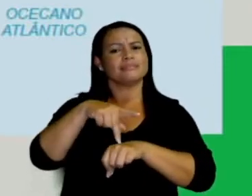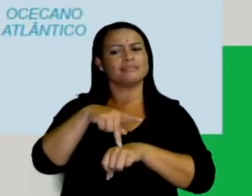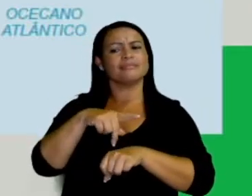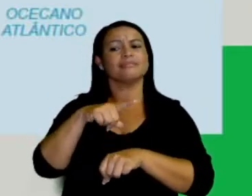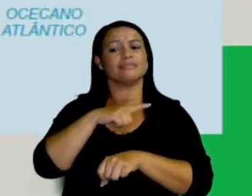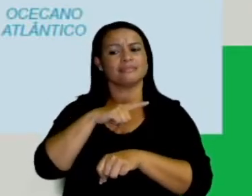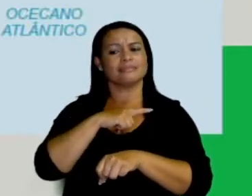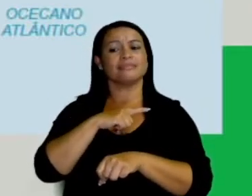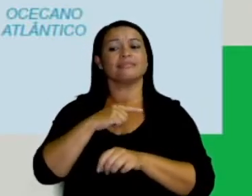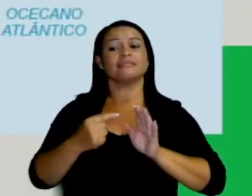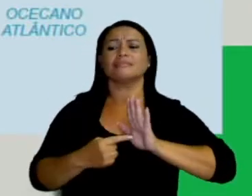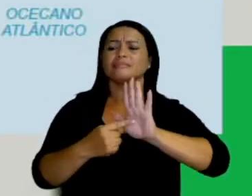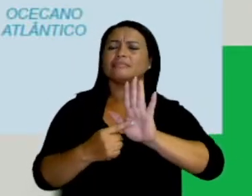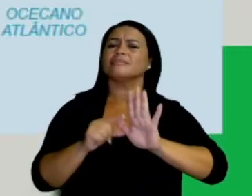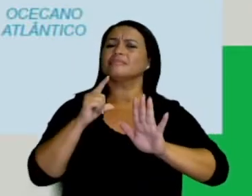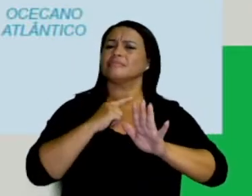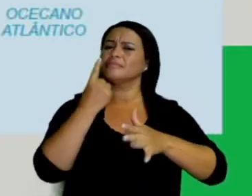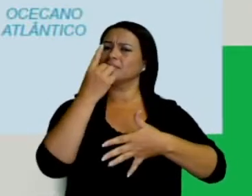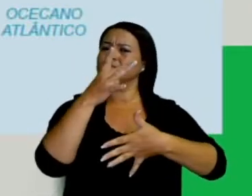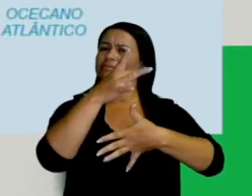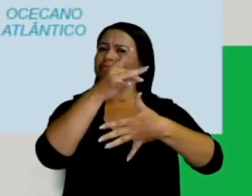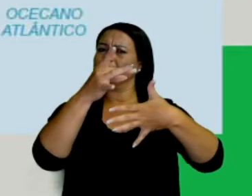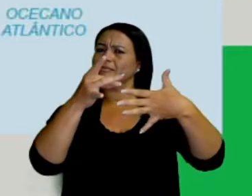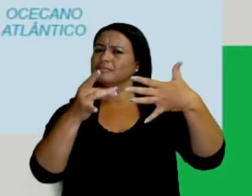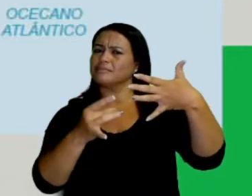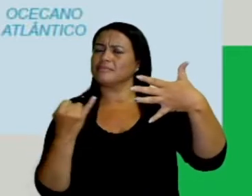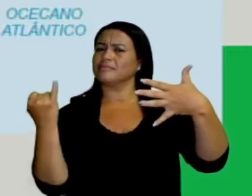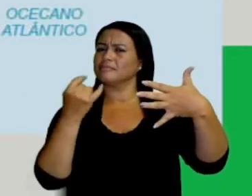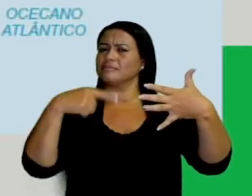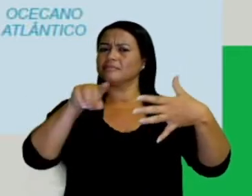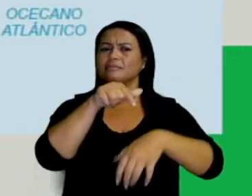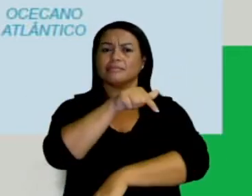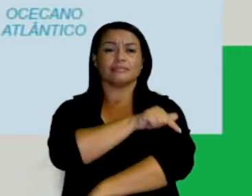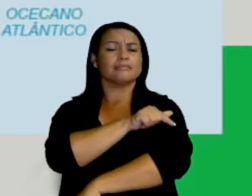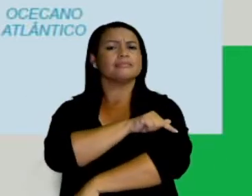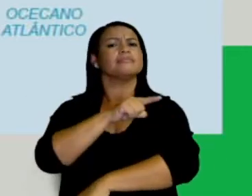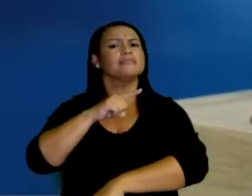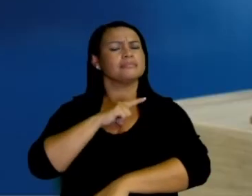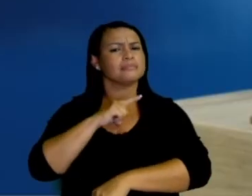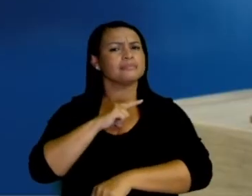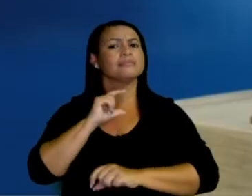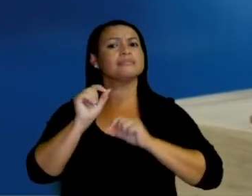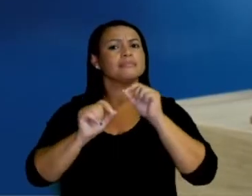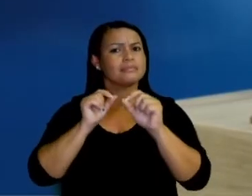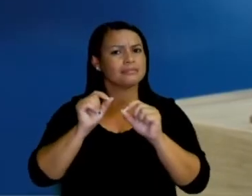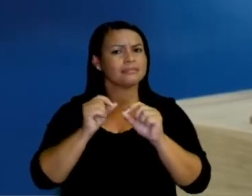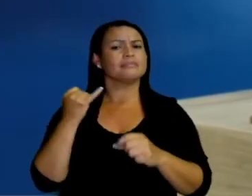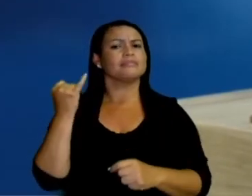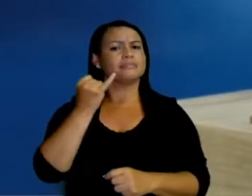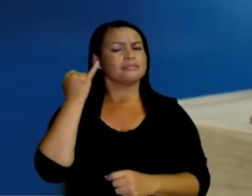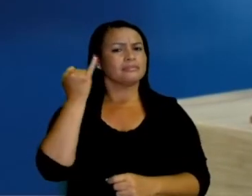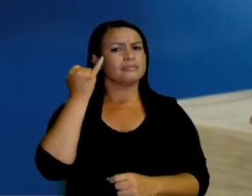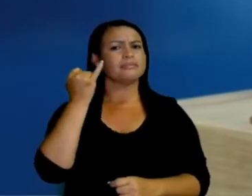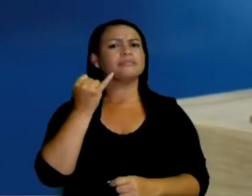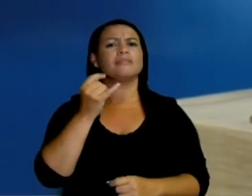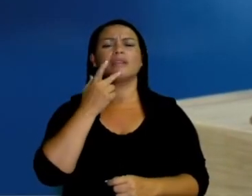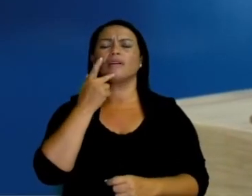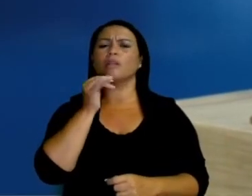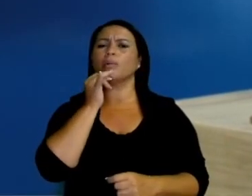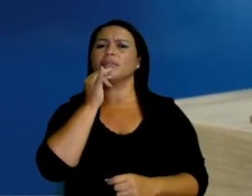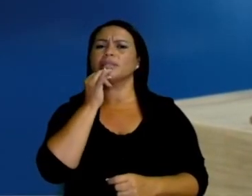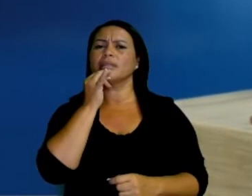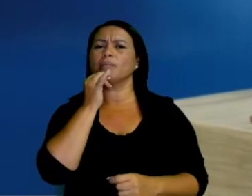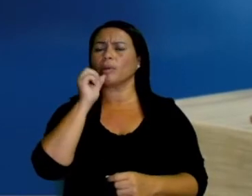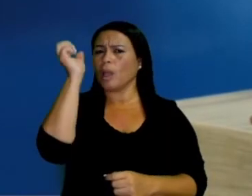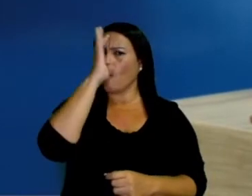nosso país. E aí tem um detalhe importante para você que está no 7º ano, a gente tem uma dinâmica muito grande em relação a essa questão de fronteiras, porque o Brasil